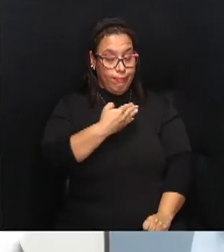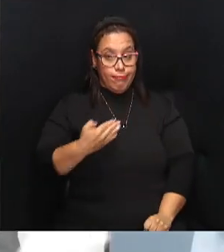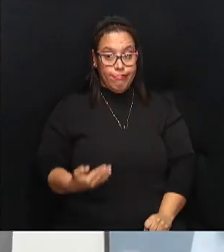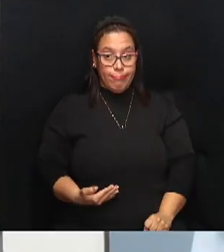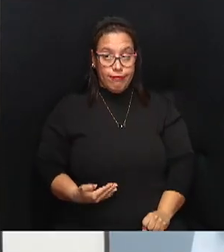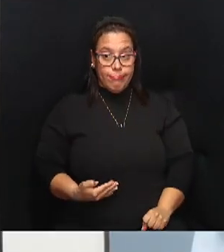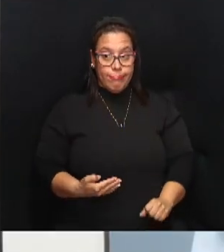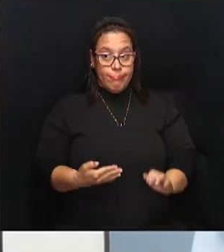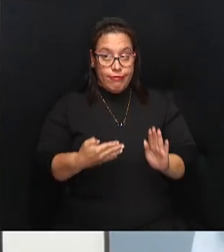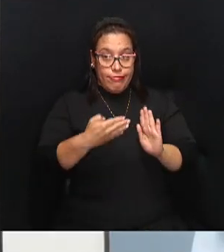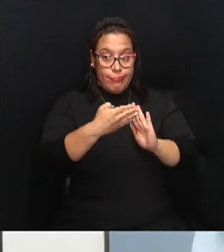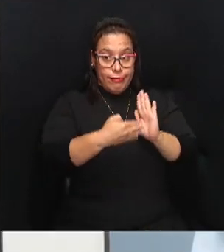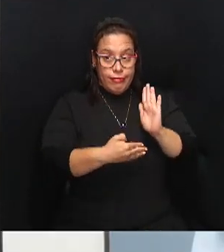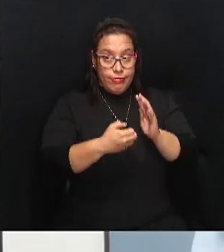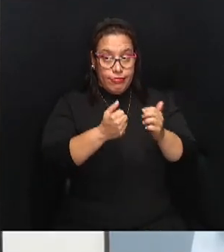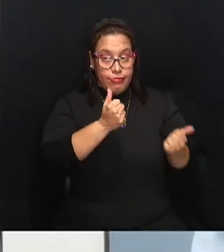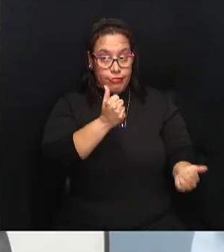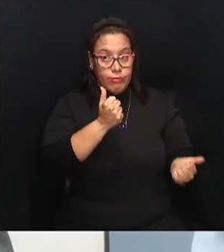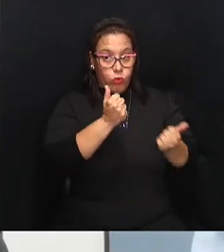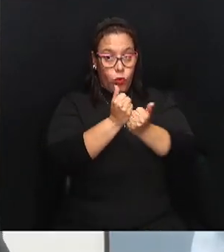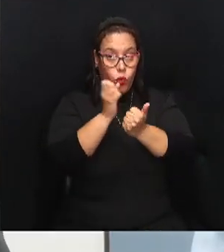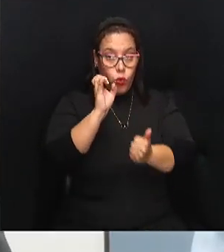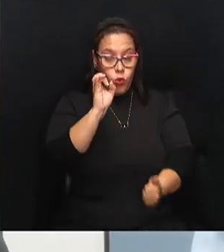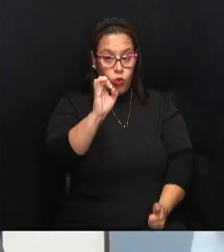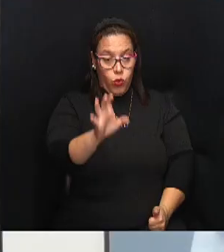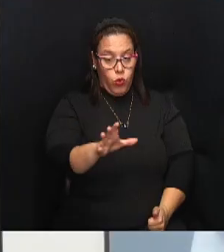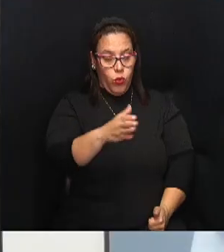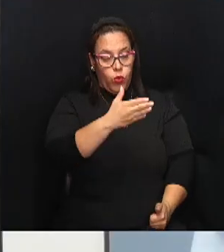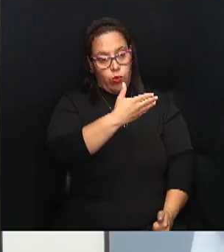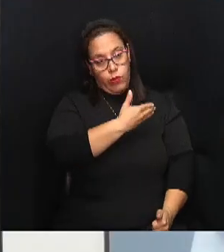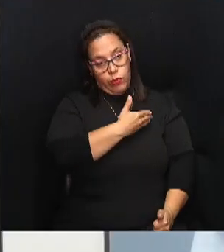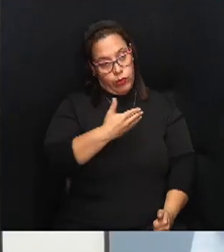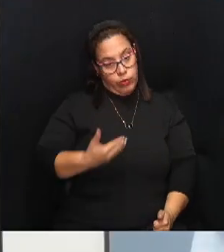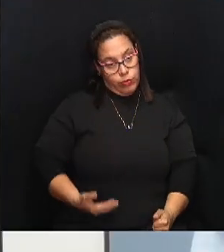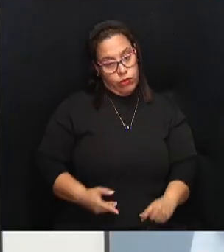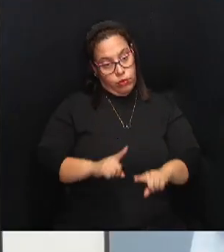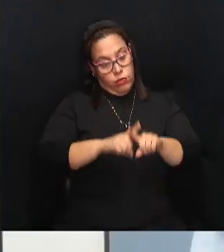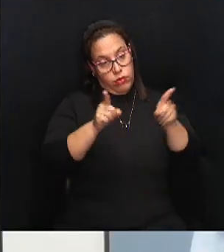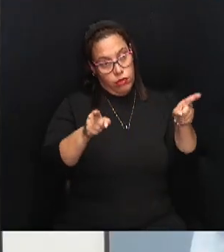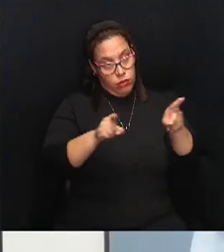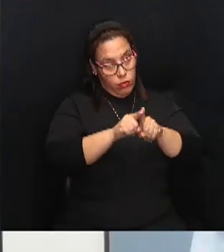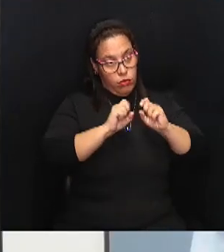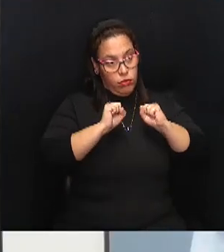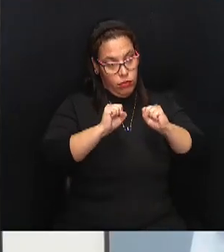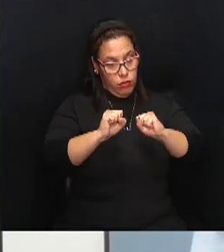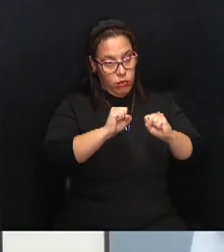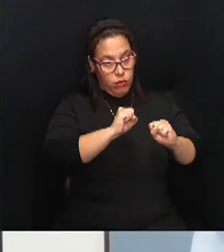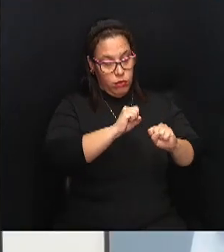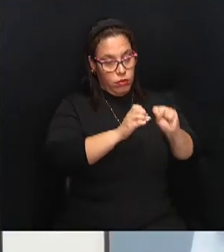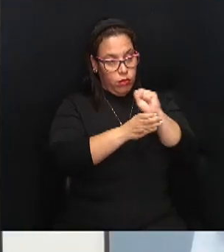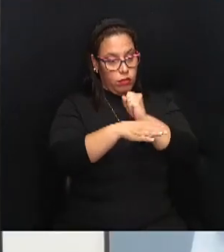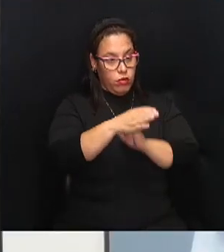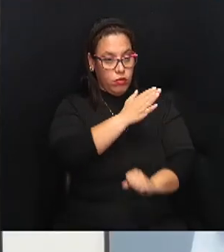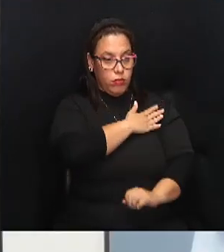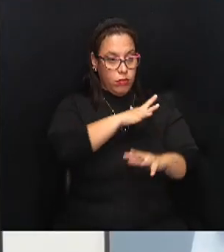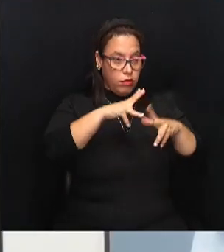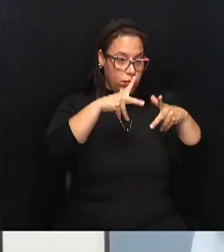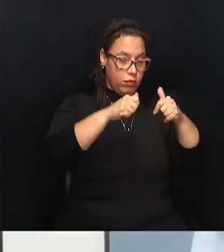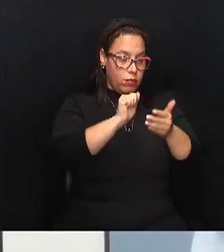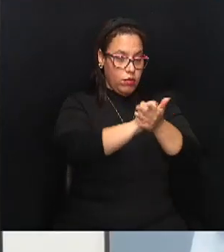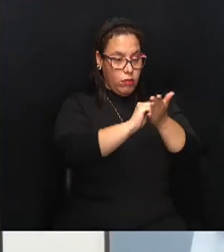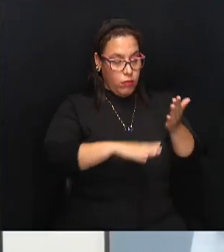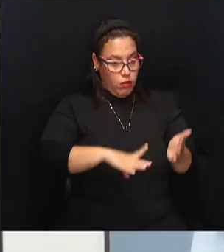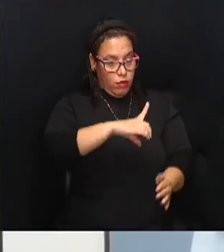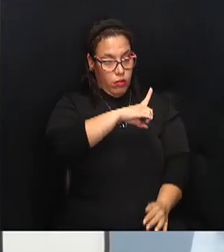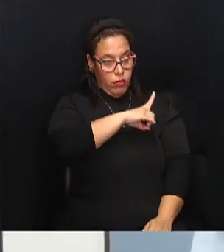ele vai contar com um apoio não só da Polícia Militar, mas também das forças de segurança como um todo. Atividade